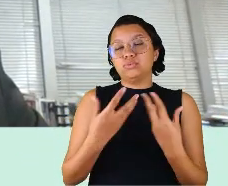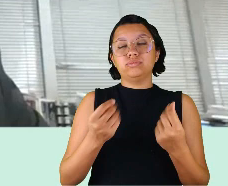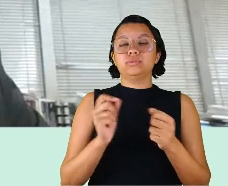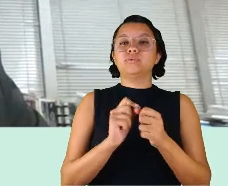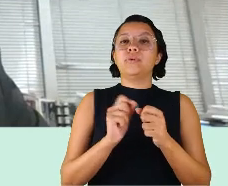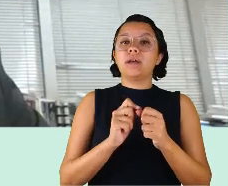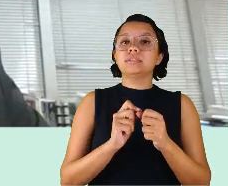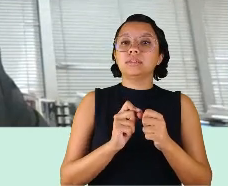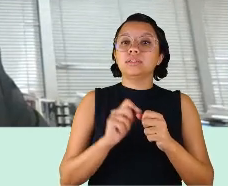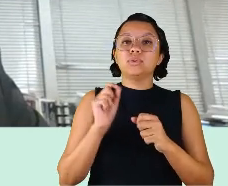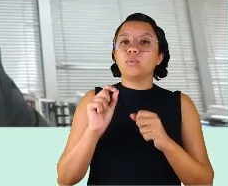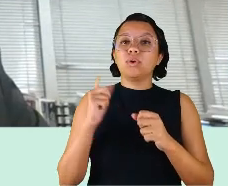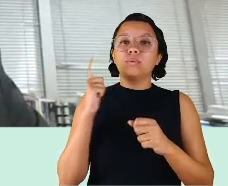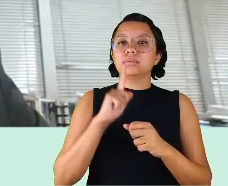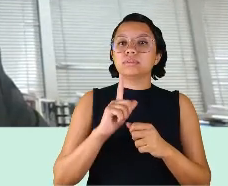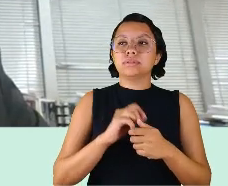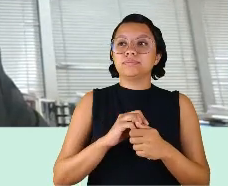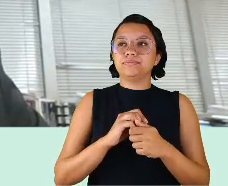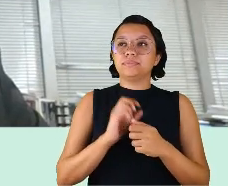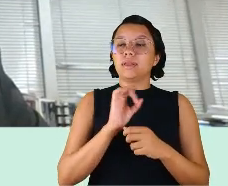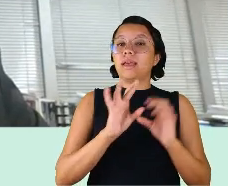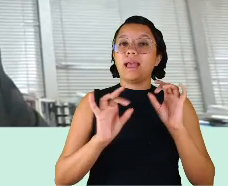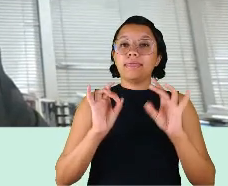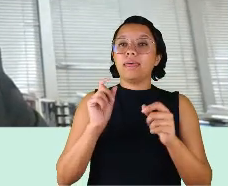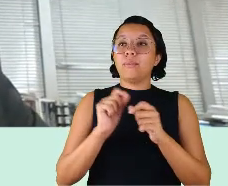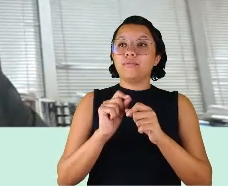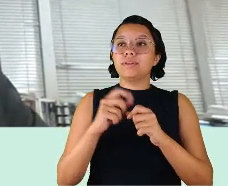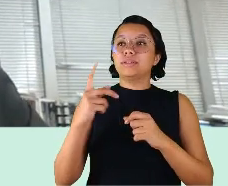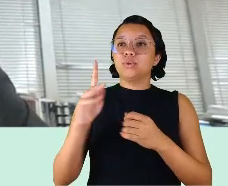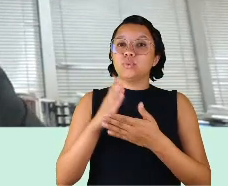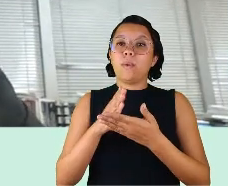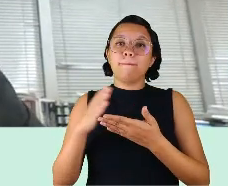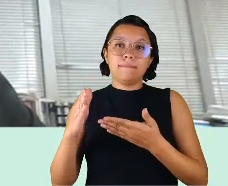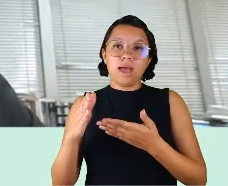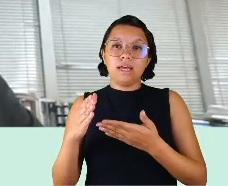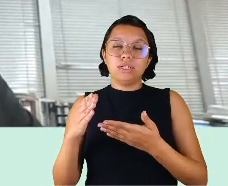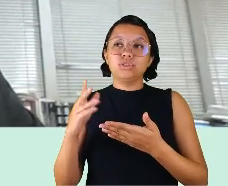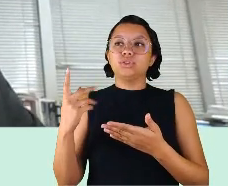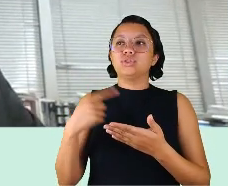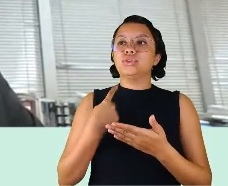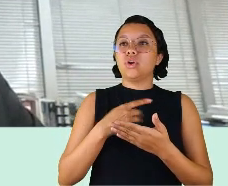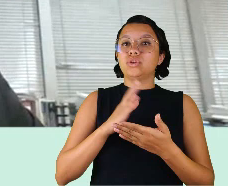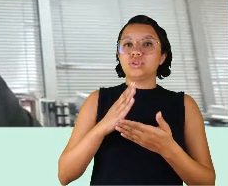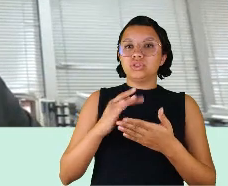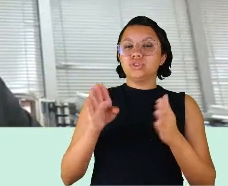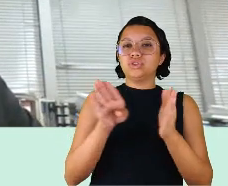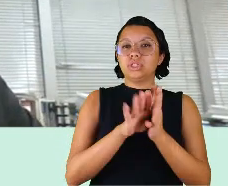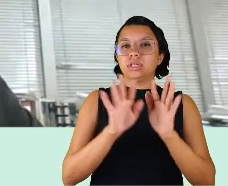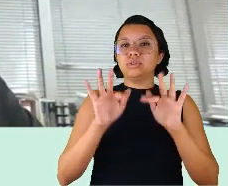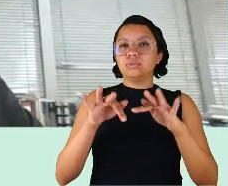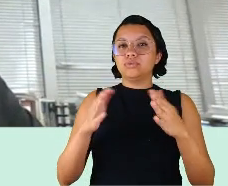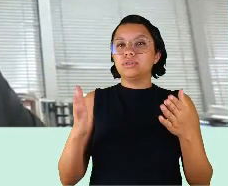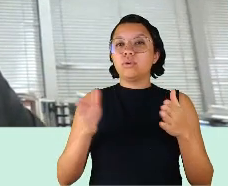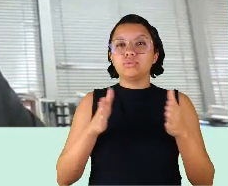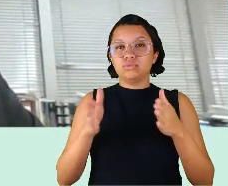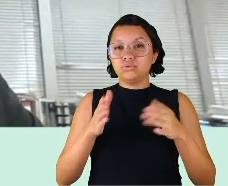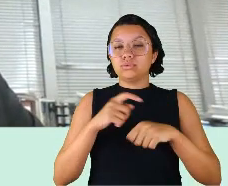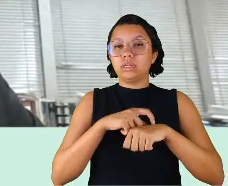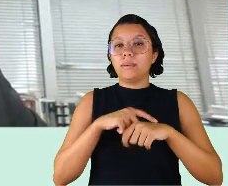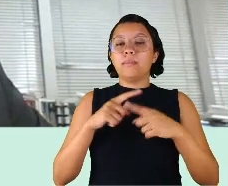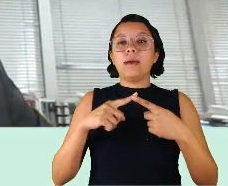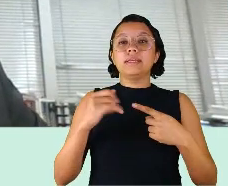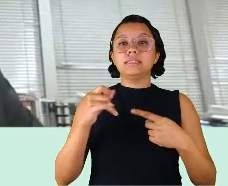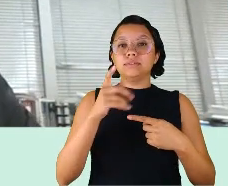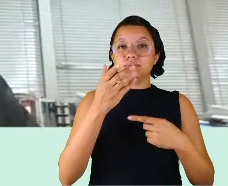dá. Cada um fazendo a sua parte, né? Nós já estamos chegando no final do nosso tempo, mas se a